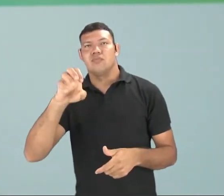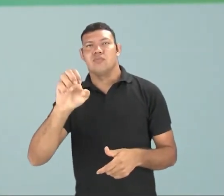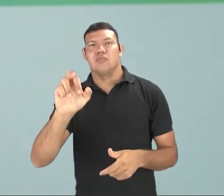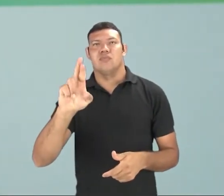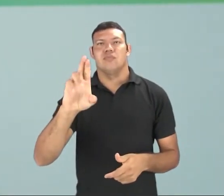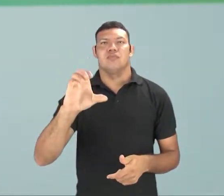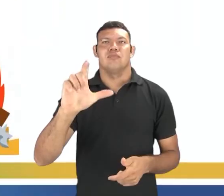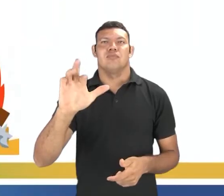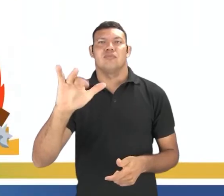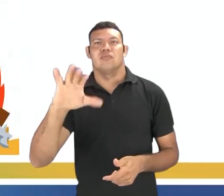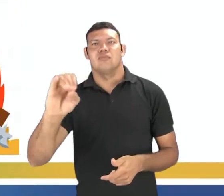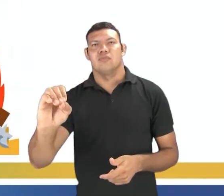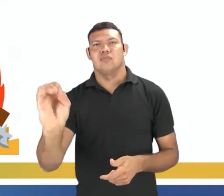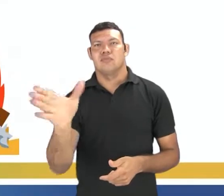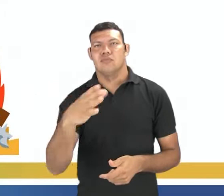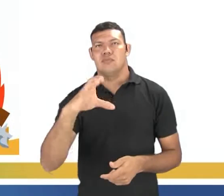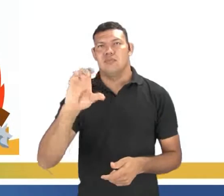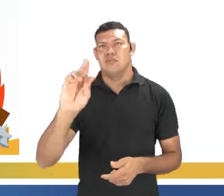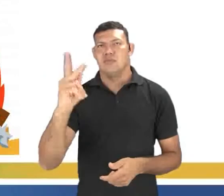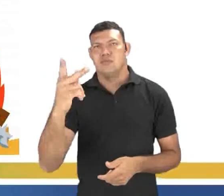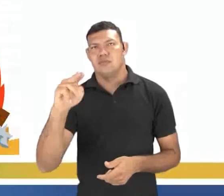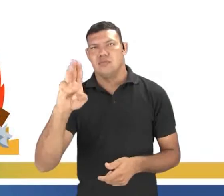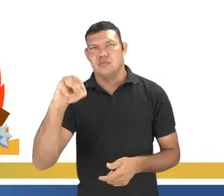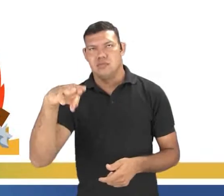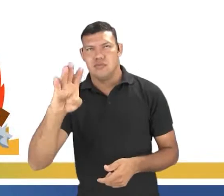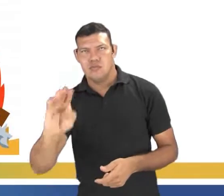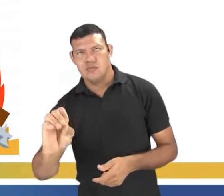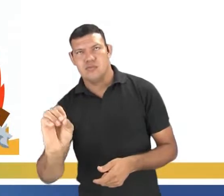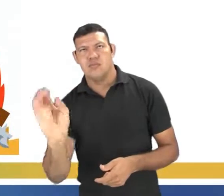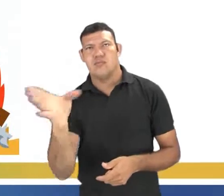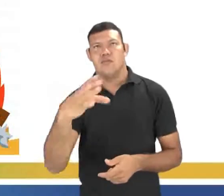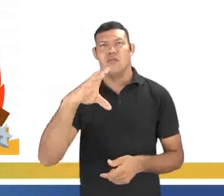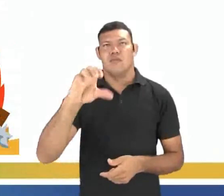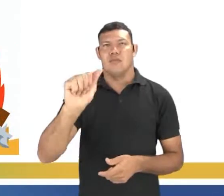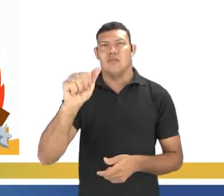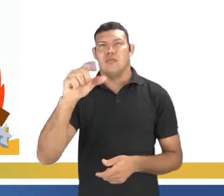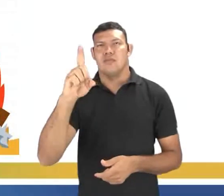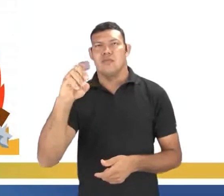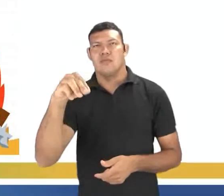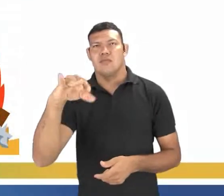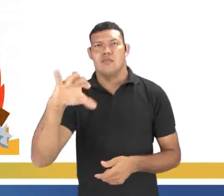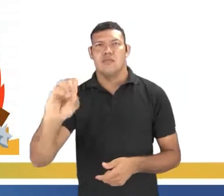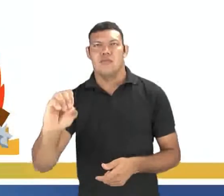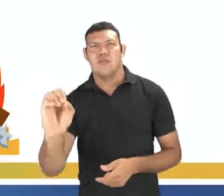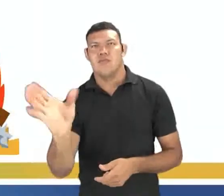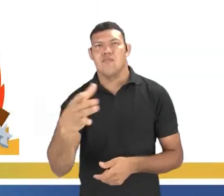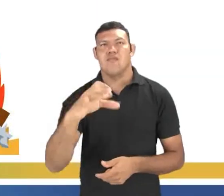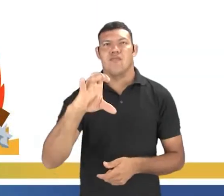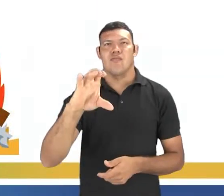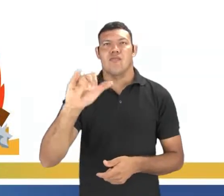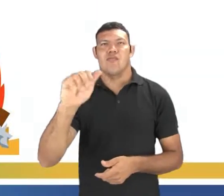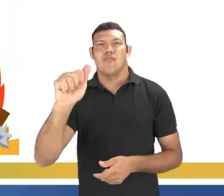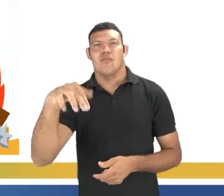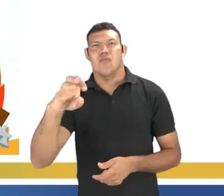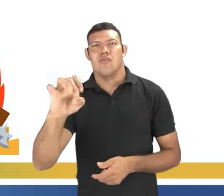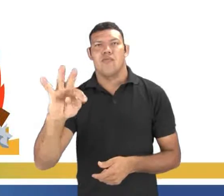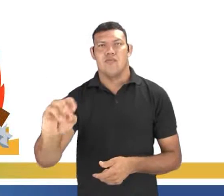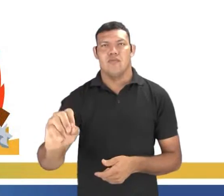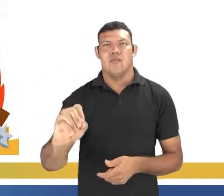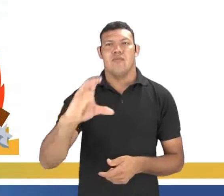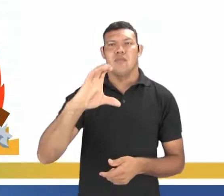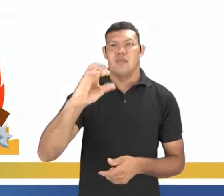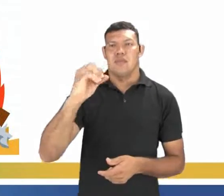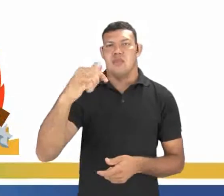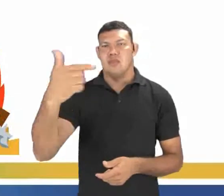cadímio, cianeto, cromo, arsênio, o próprio monóxido e o dióxido de carbono,